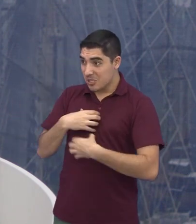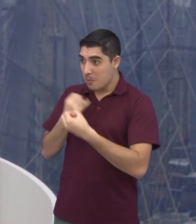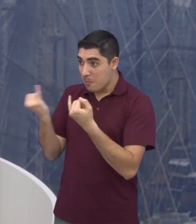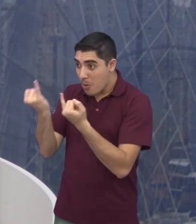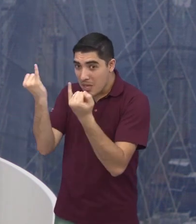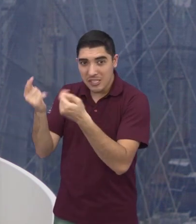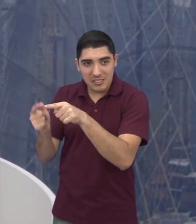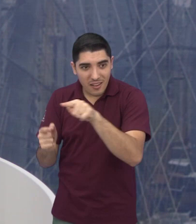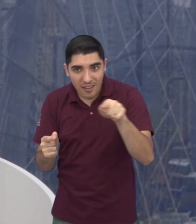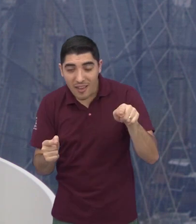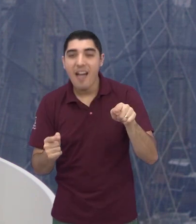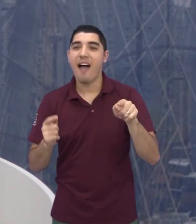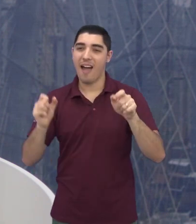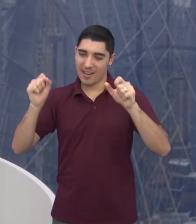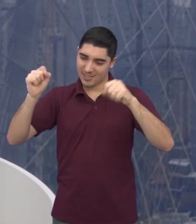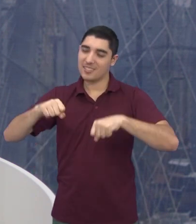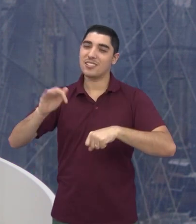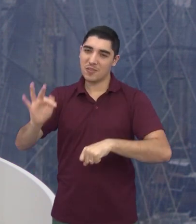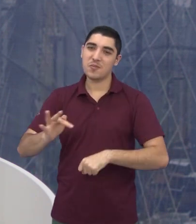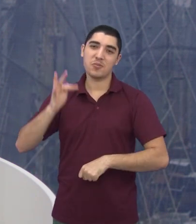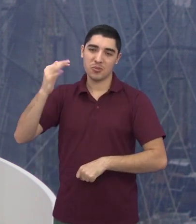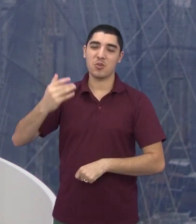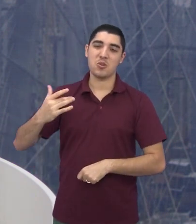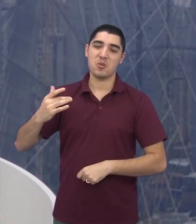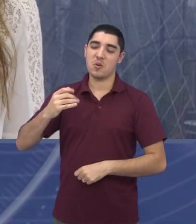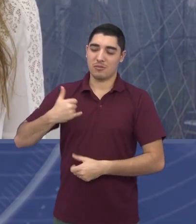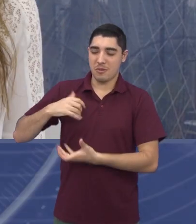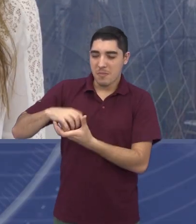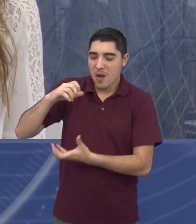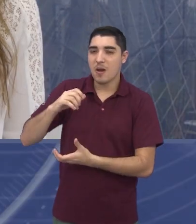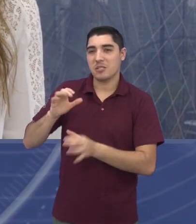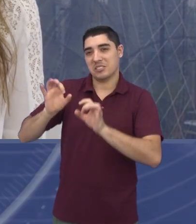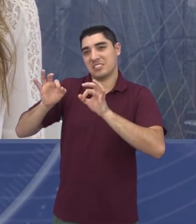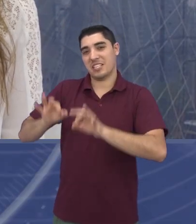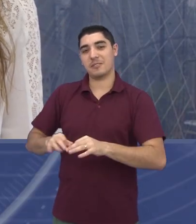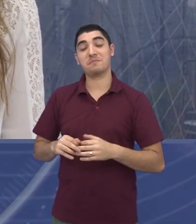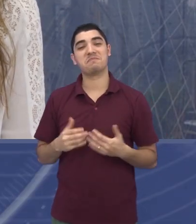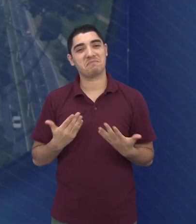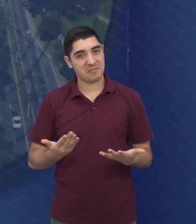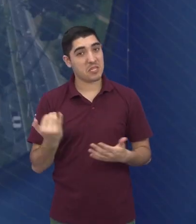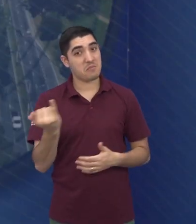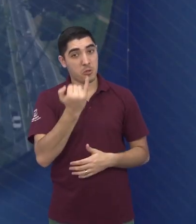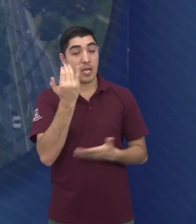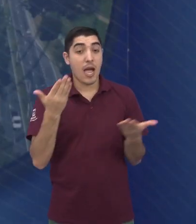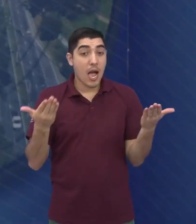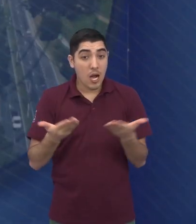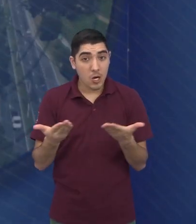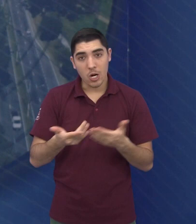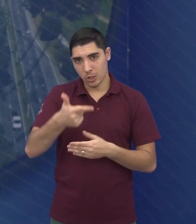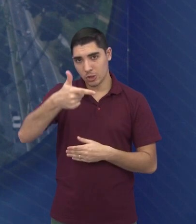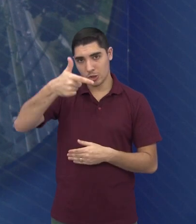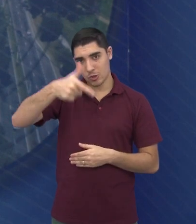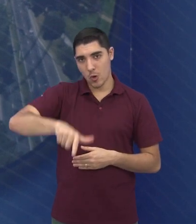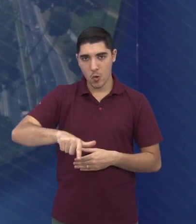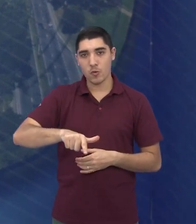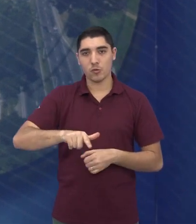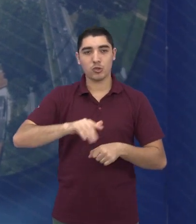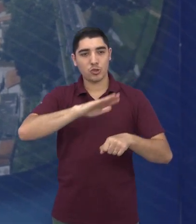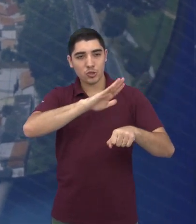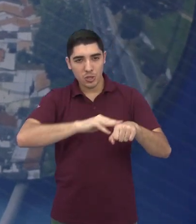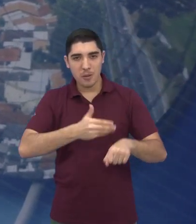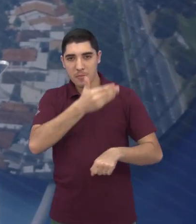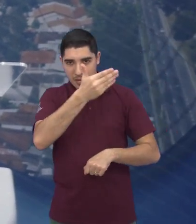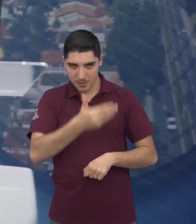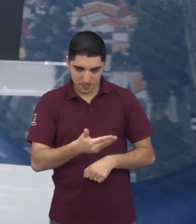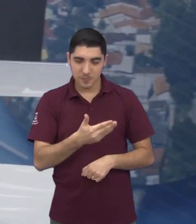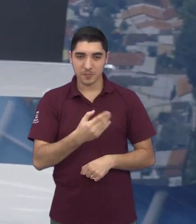caminhando em direção ao envelhecimento digno. Importante, né? Bom, quero chamar então agora mais uma vez